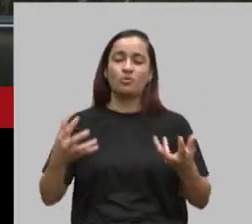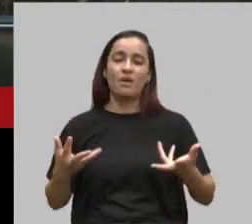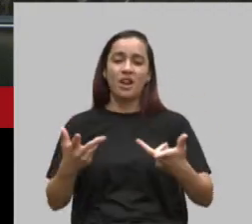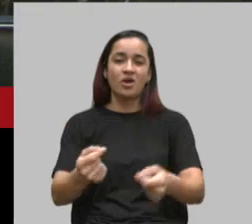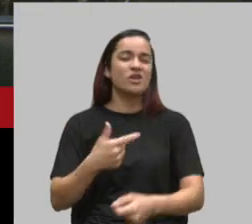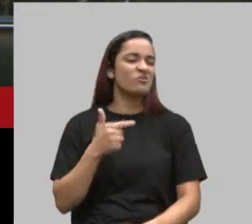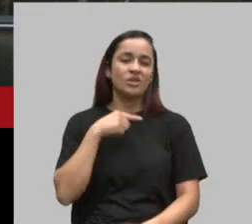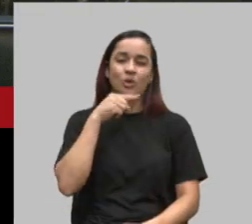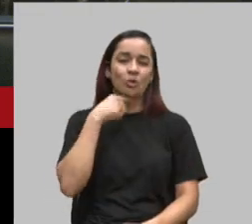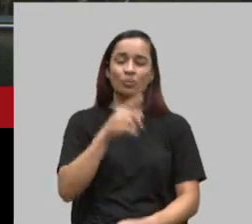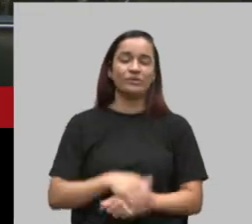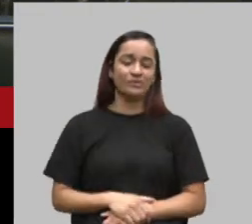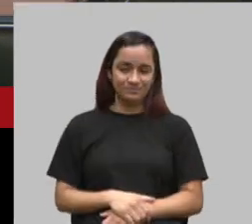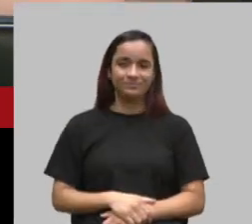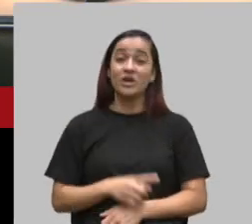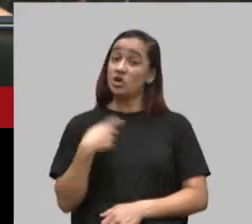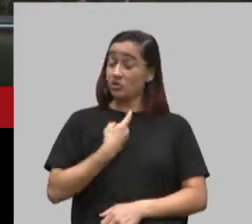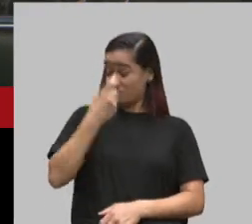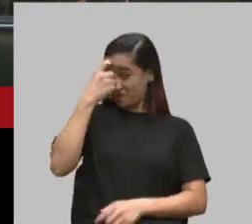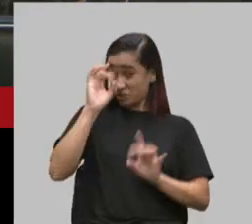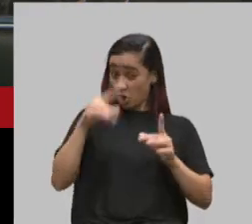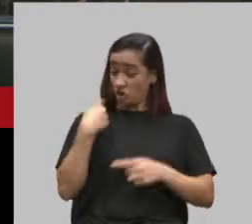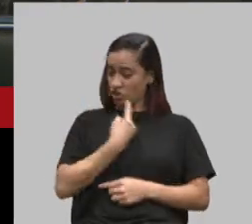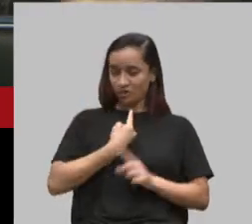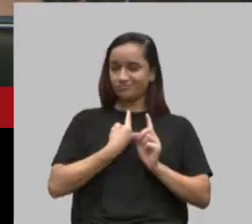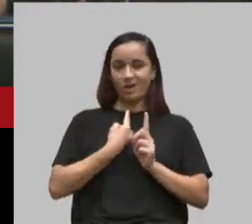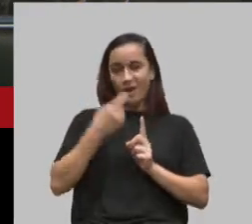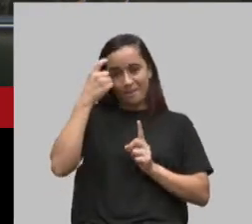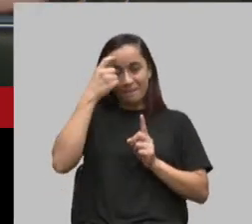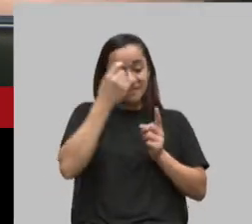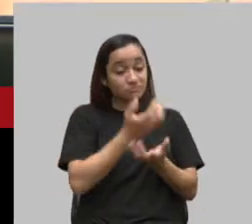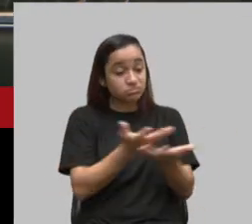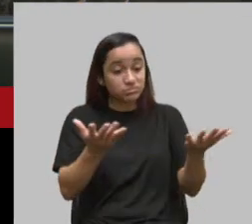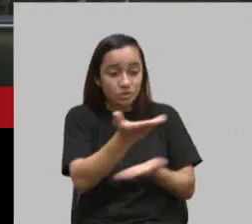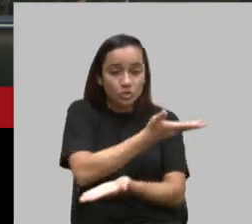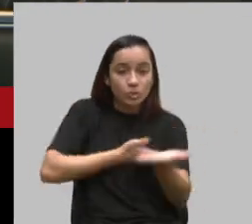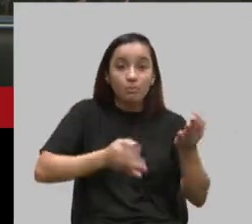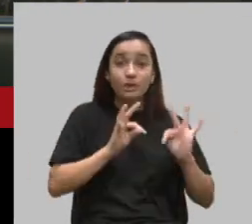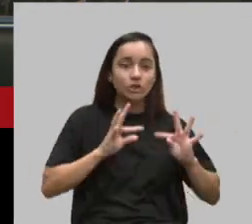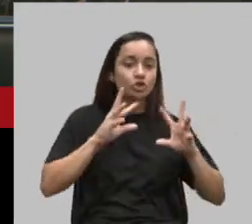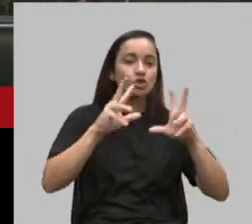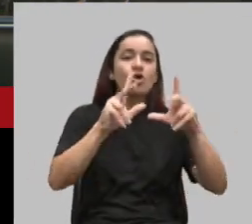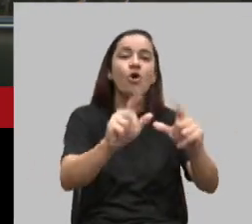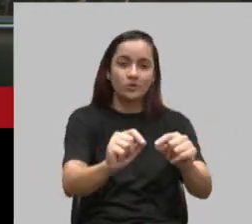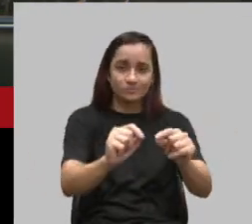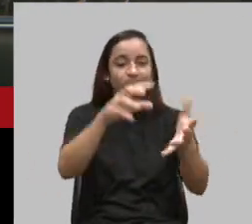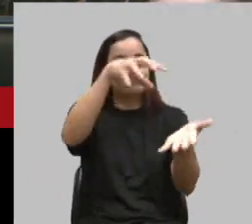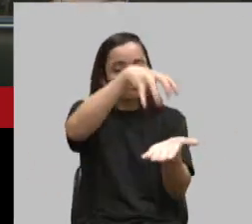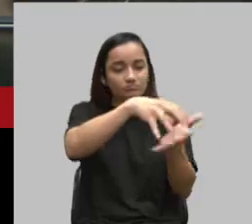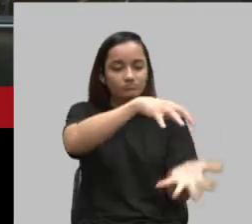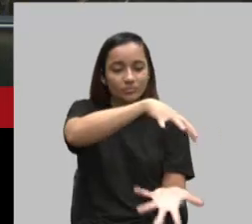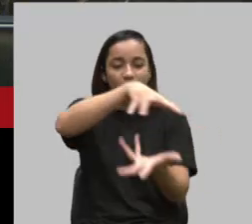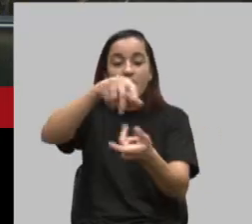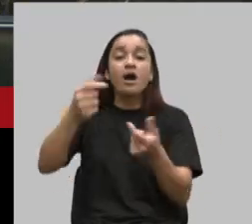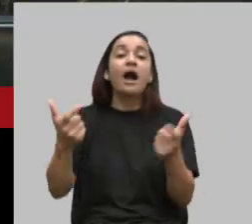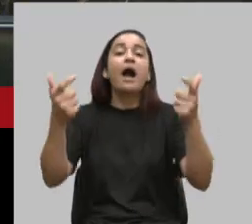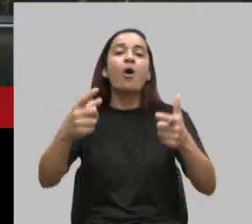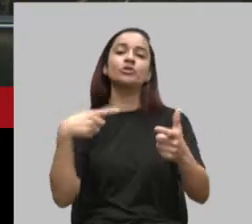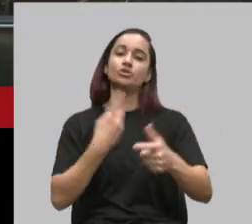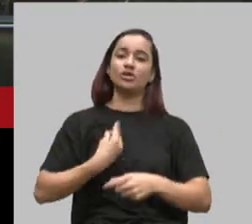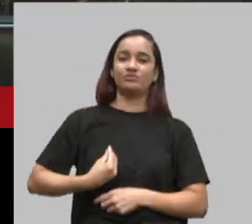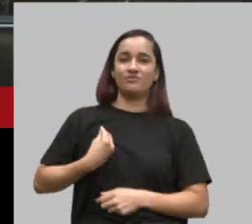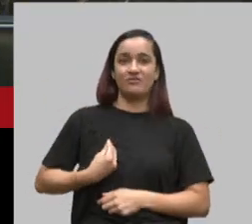pra gente a gente pensa para a coletividade para essa grande Aldeia em que nós nos encontramos então ocupemos